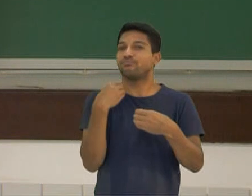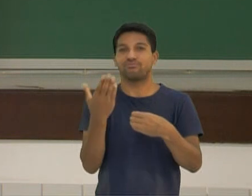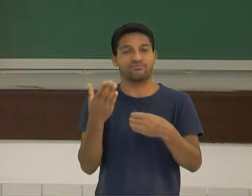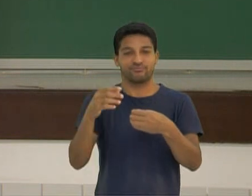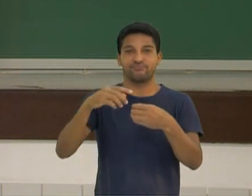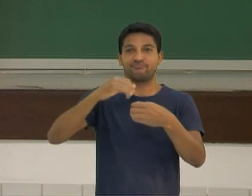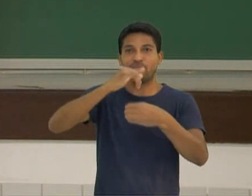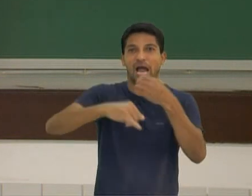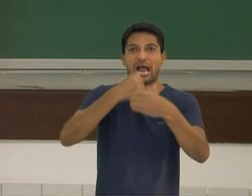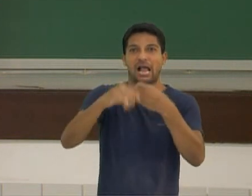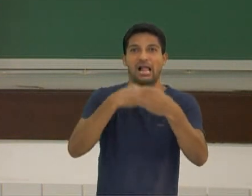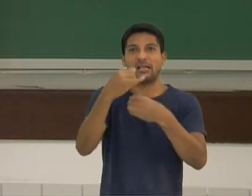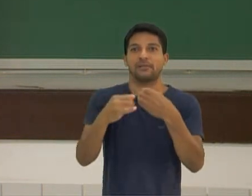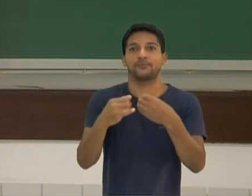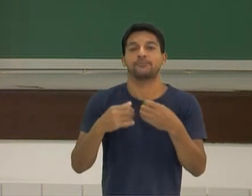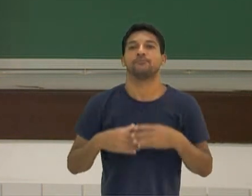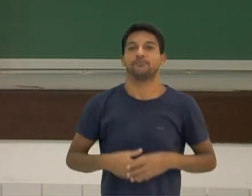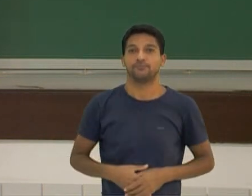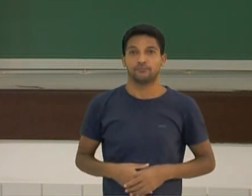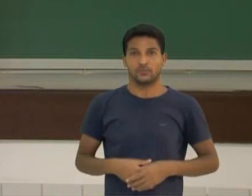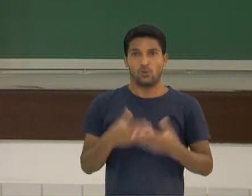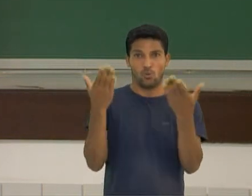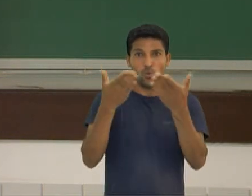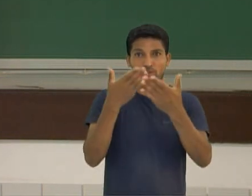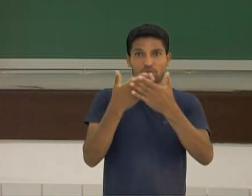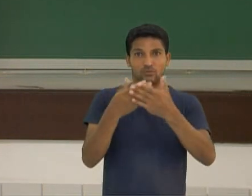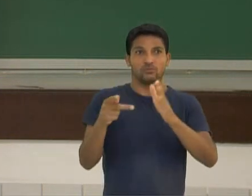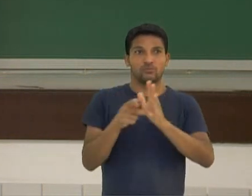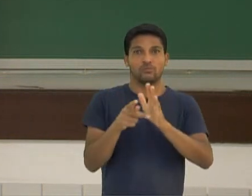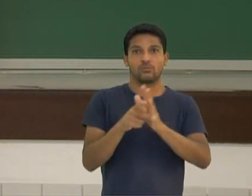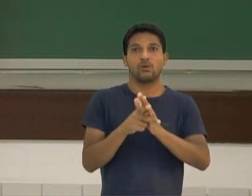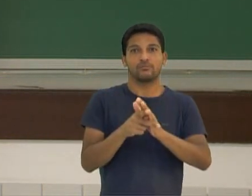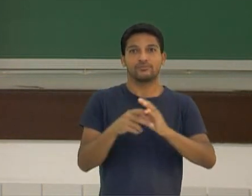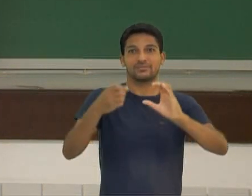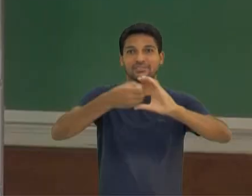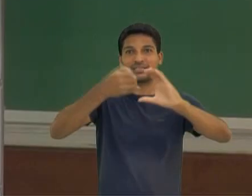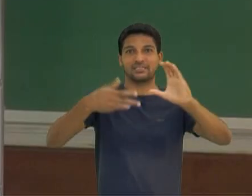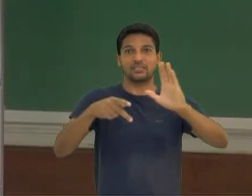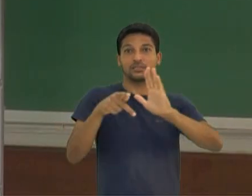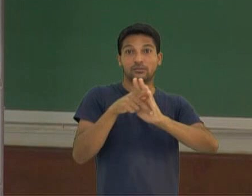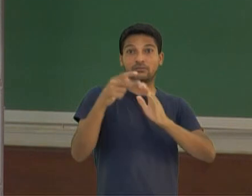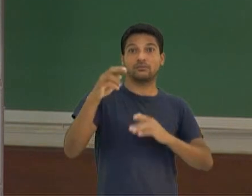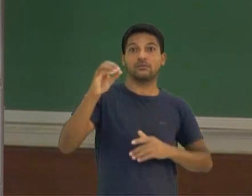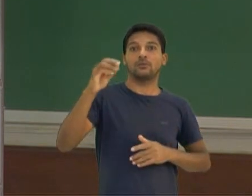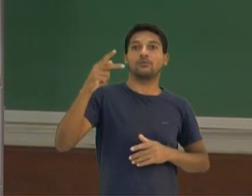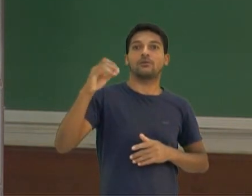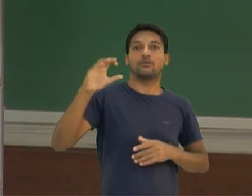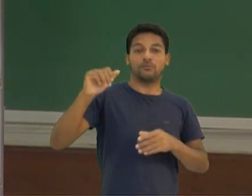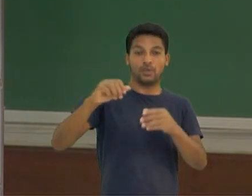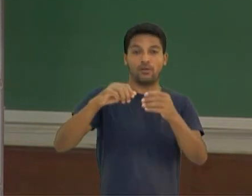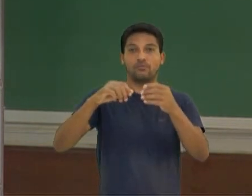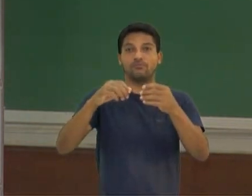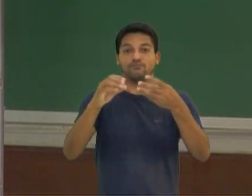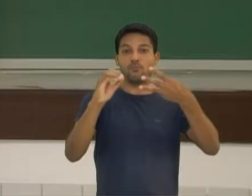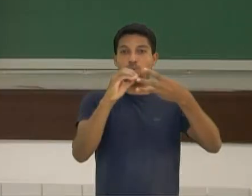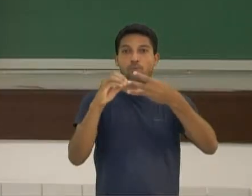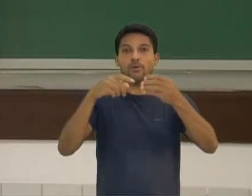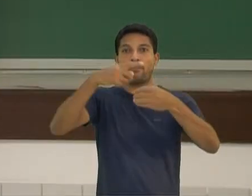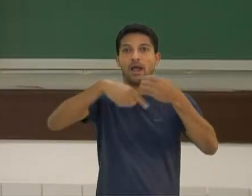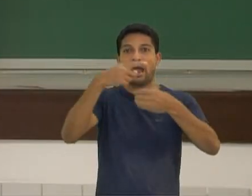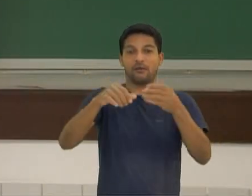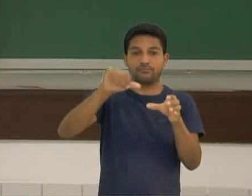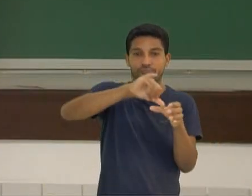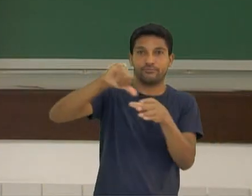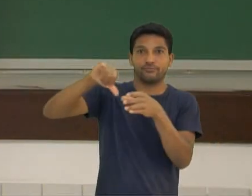as propriedades físicas e químicas dos compostos moleculares, além, claro, de atividades para praticar. Senhoras e